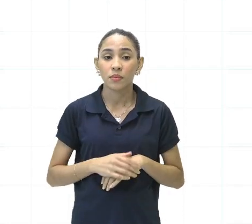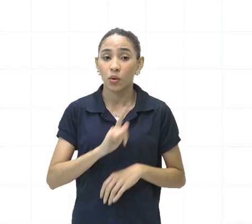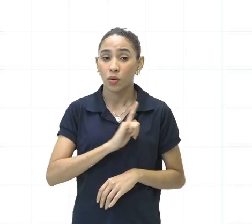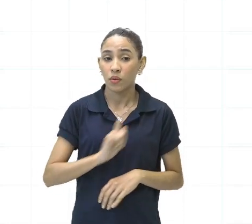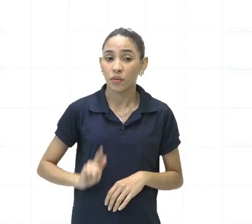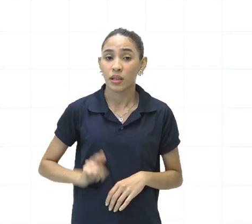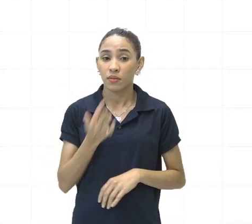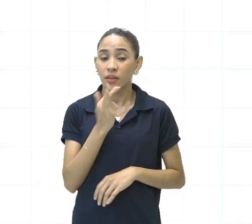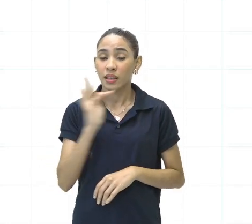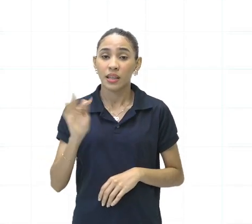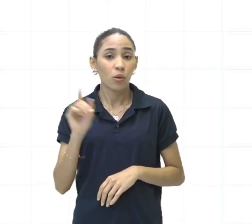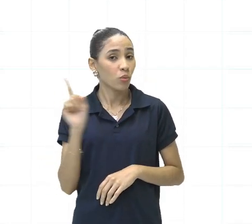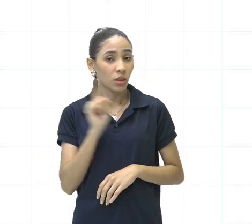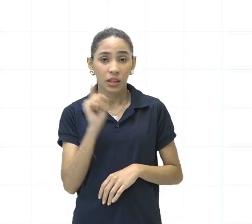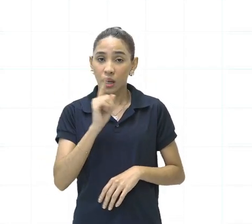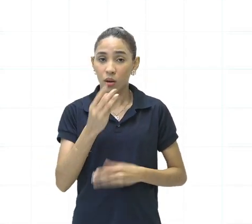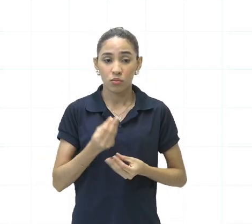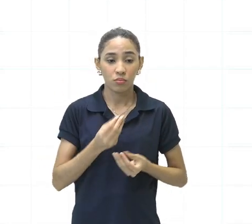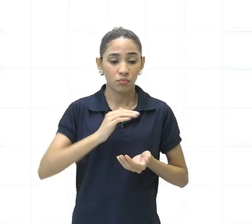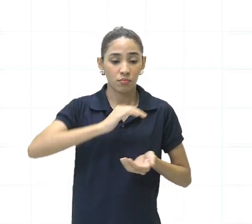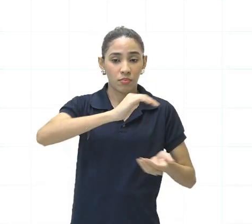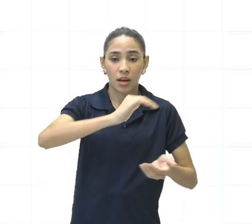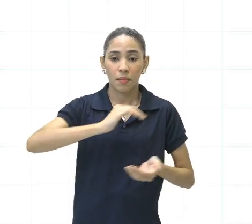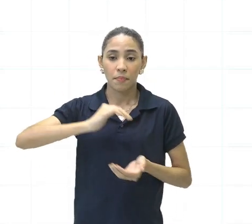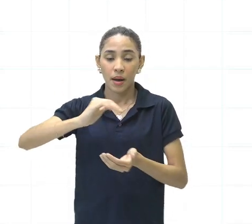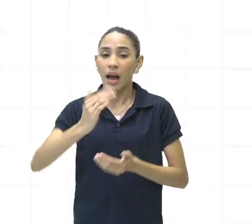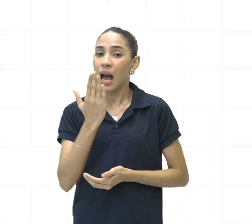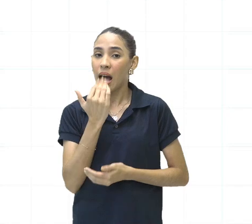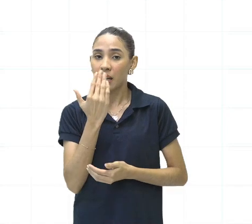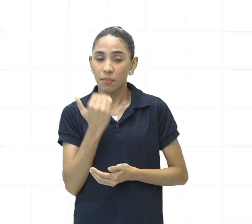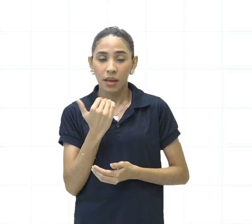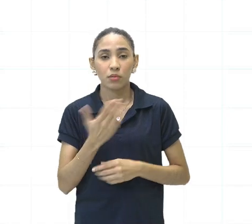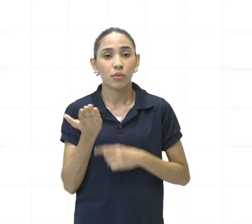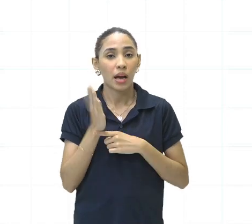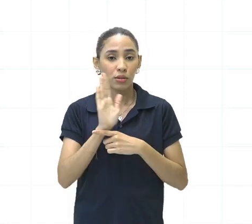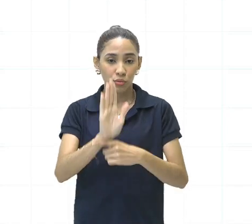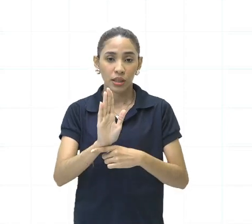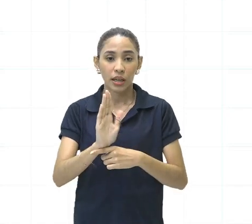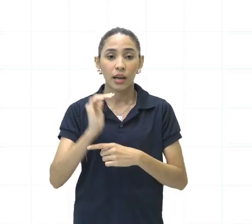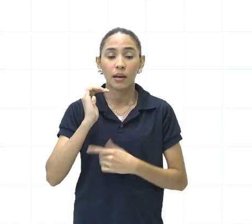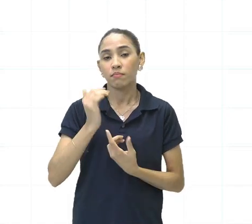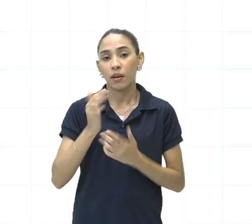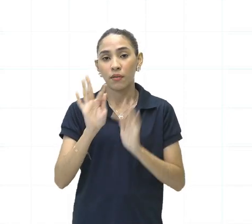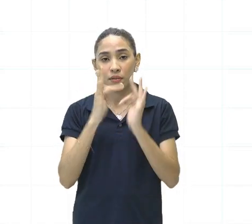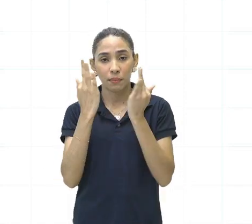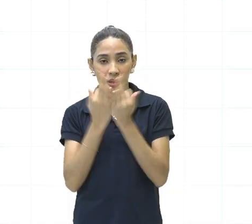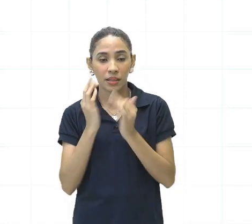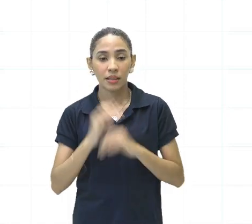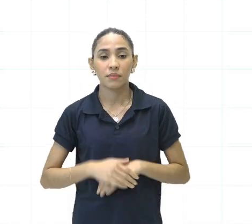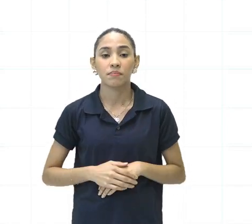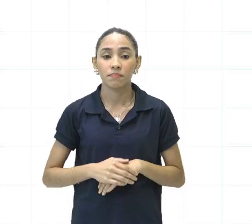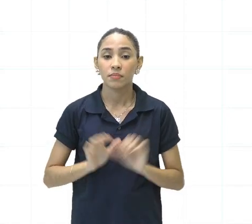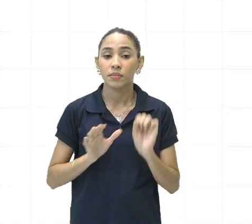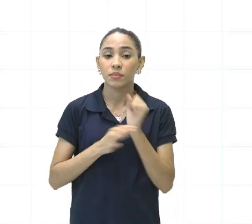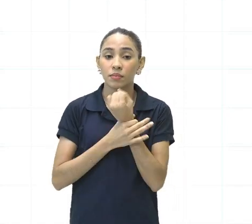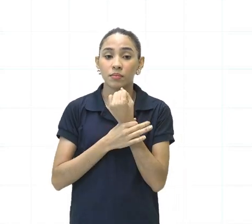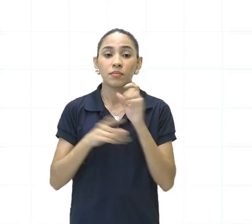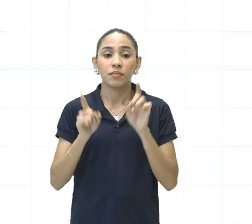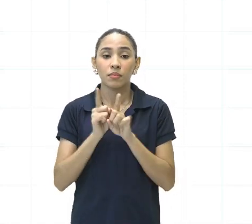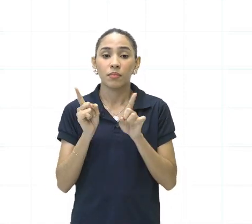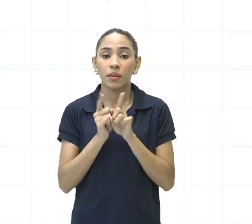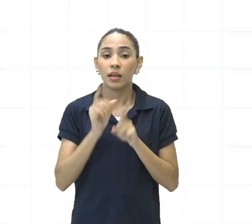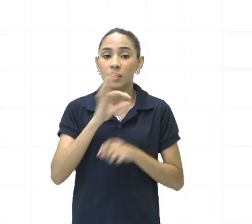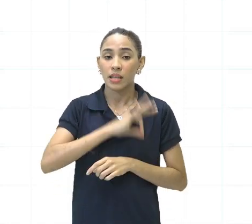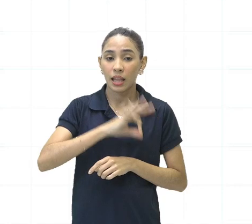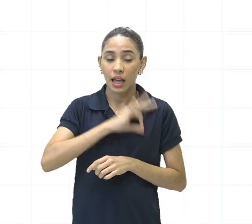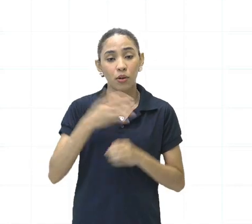governo federal não está distribuindo cestas básicas para beneficiários do Bolsa Família. Além de garantir renda